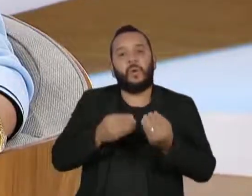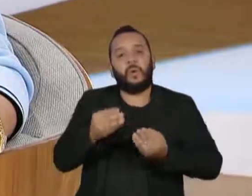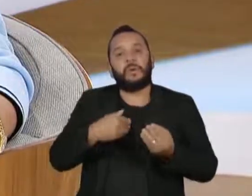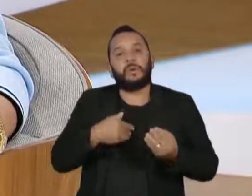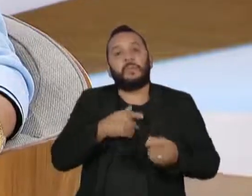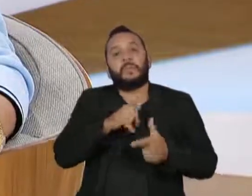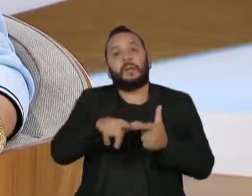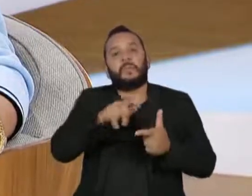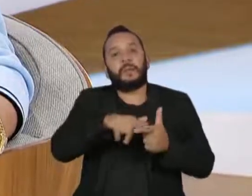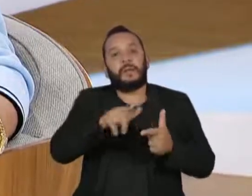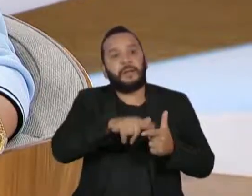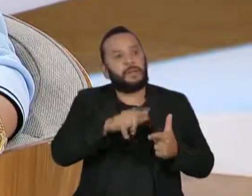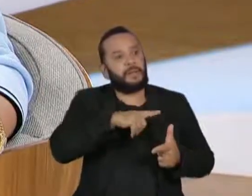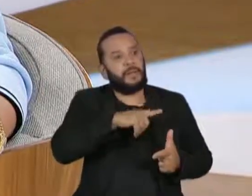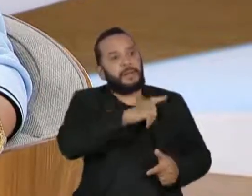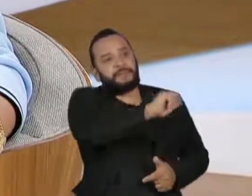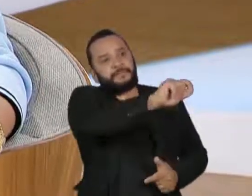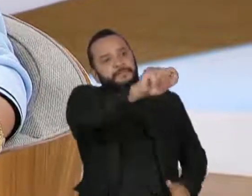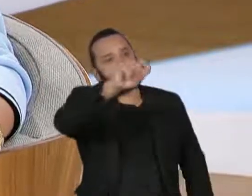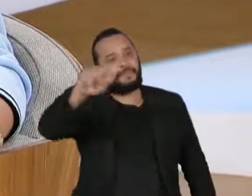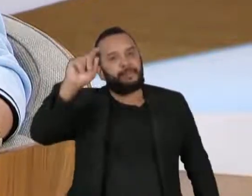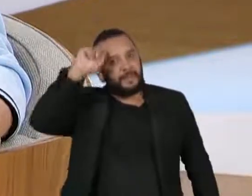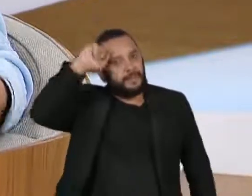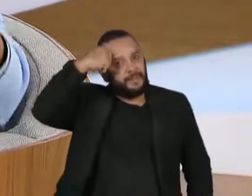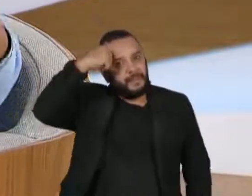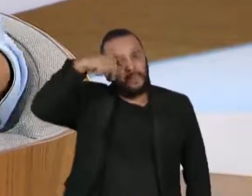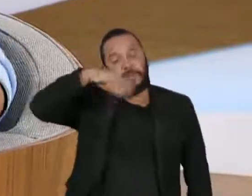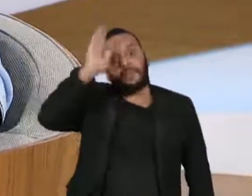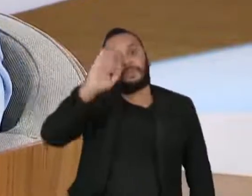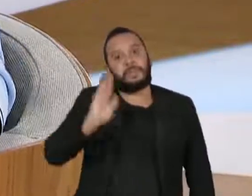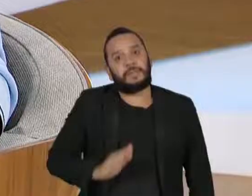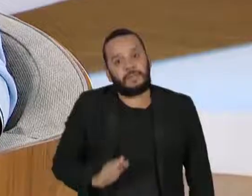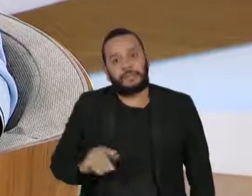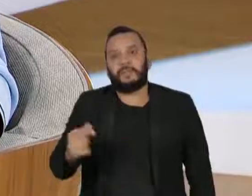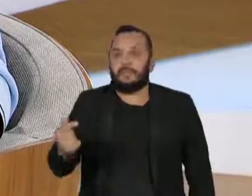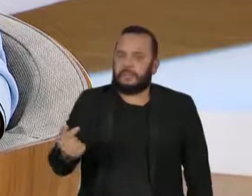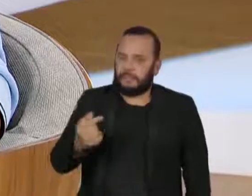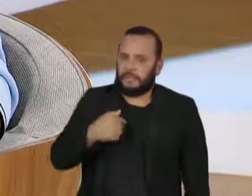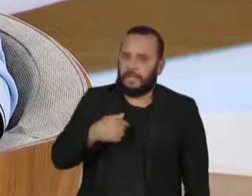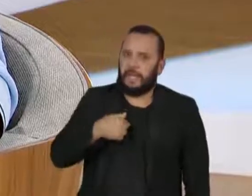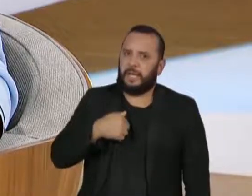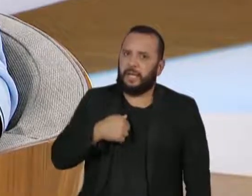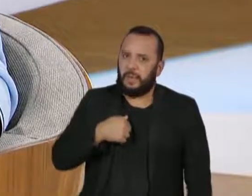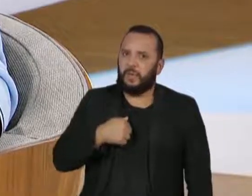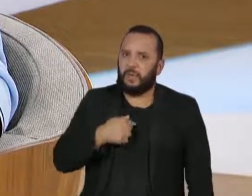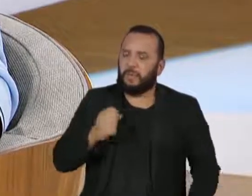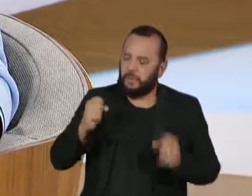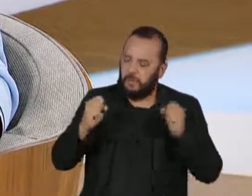corpos pretos, negros no Brasil, para que eu pudesse usar a minha voz também